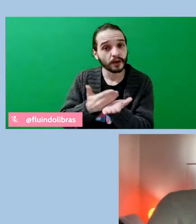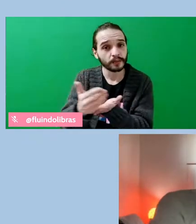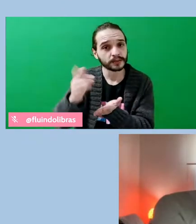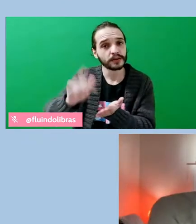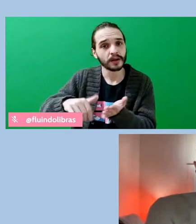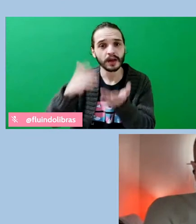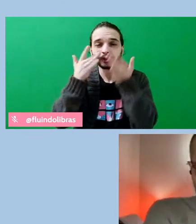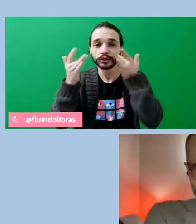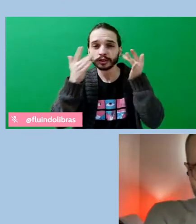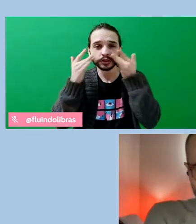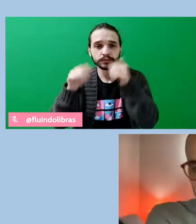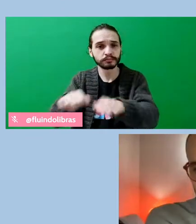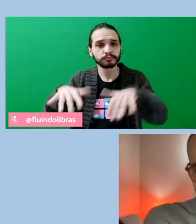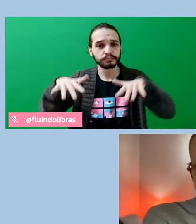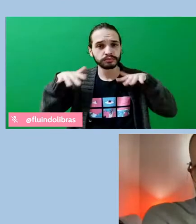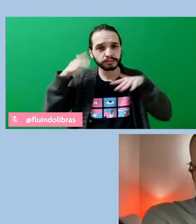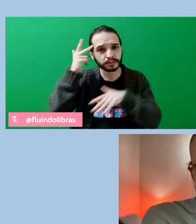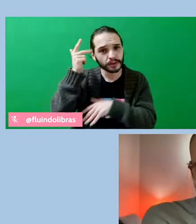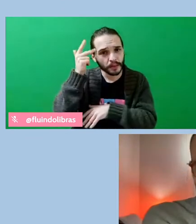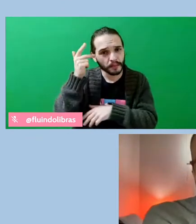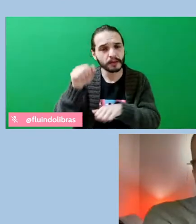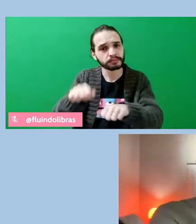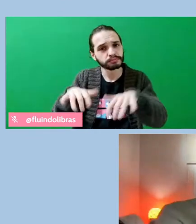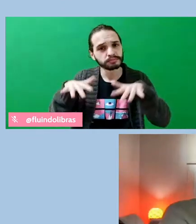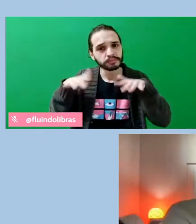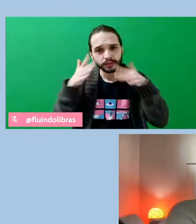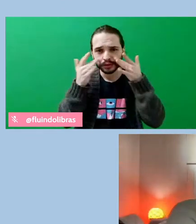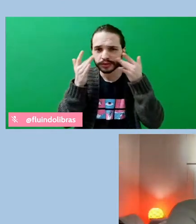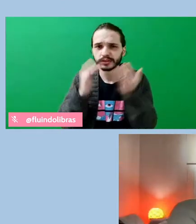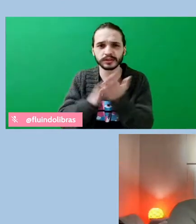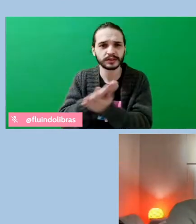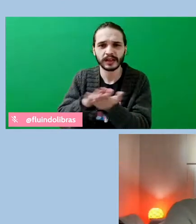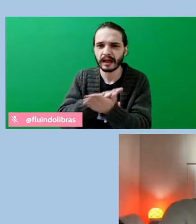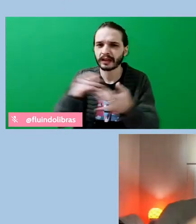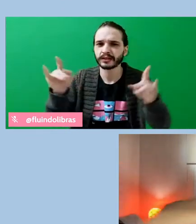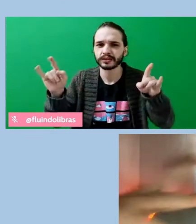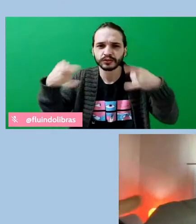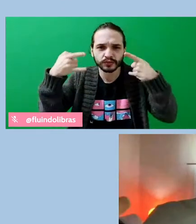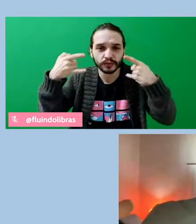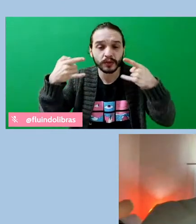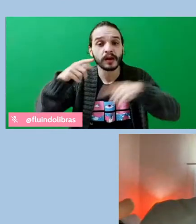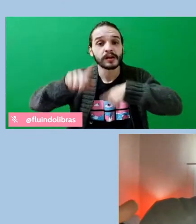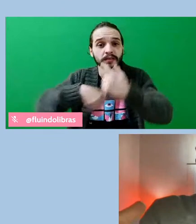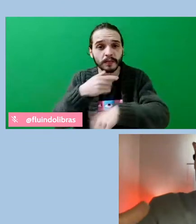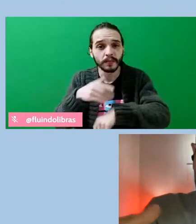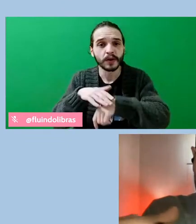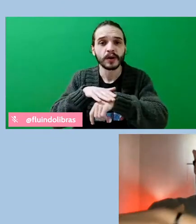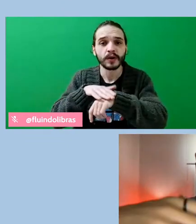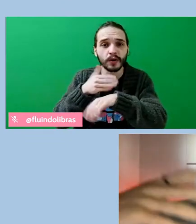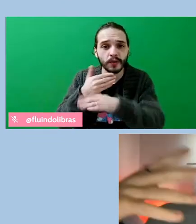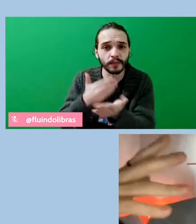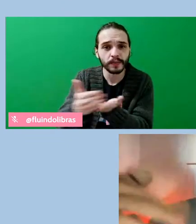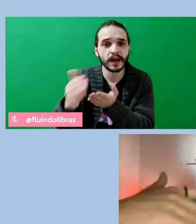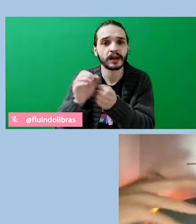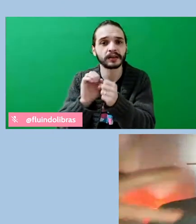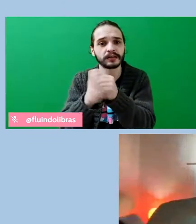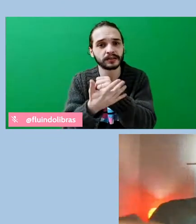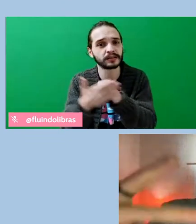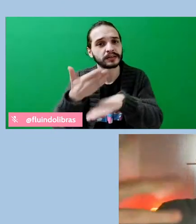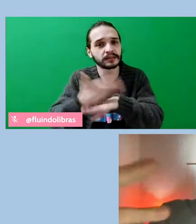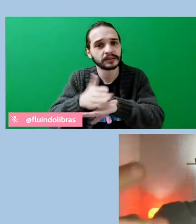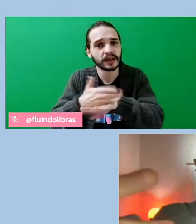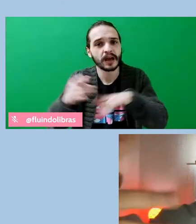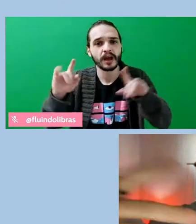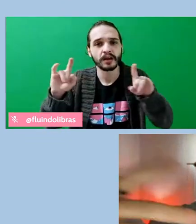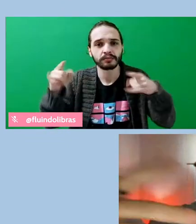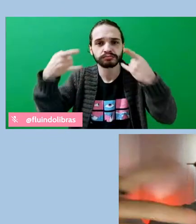no palco, né? Originalmente era para o palco, não tinha nada de Zoom. Quando a pandemia começou, a gente começou a ensaiar pelo Zoom. Primeiro, para se